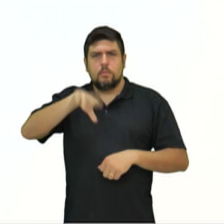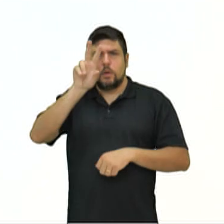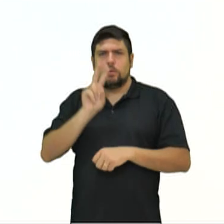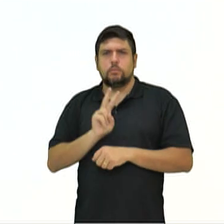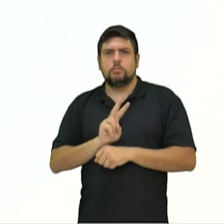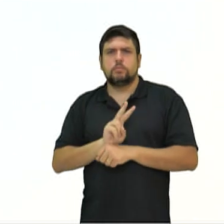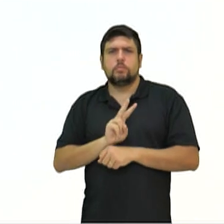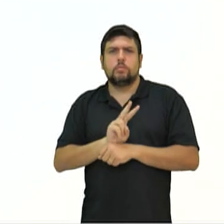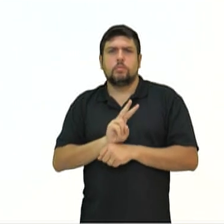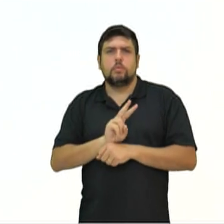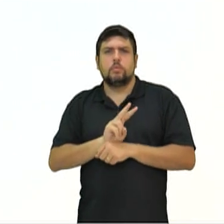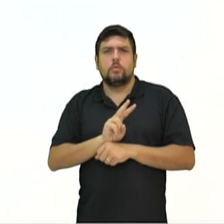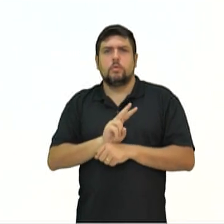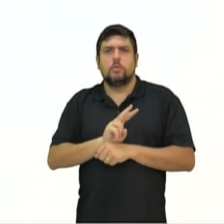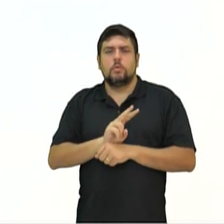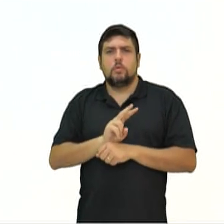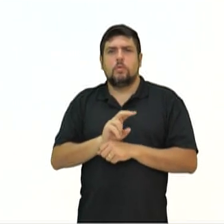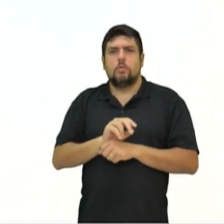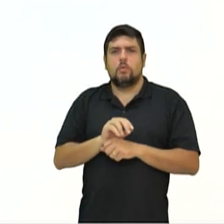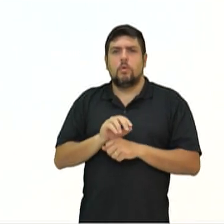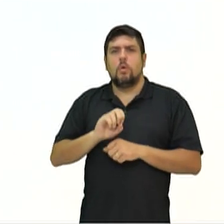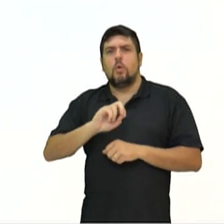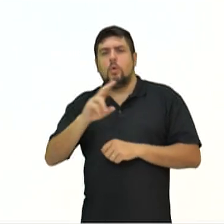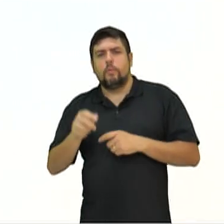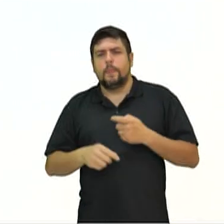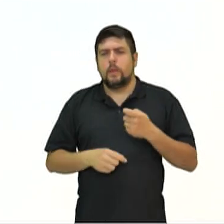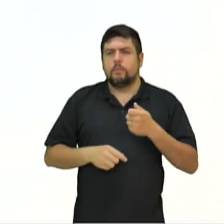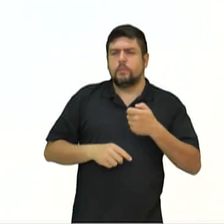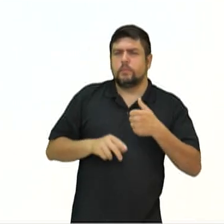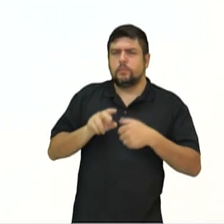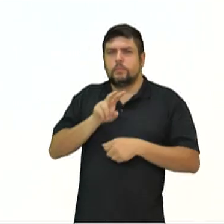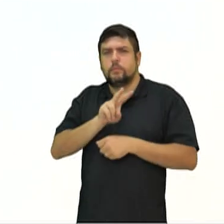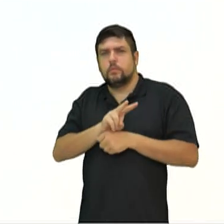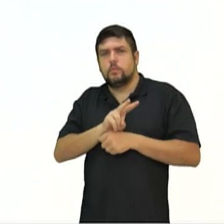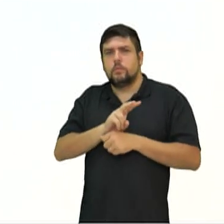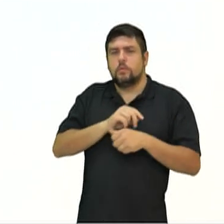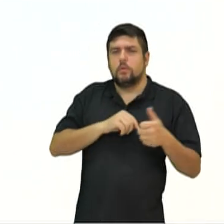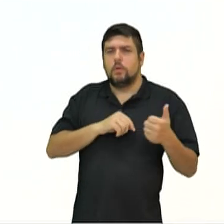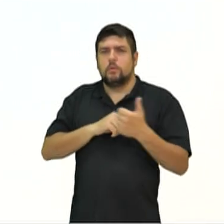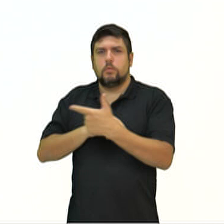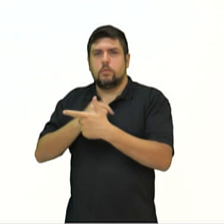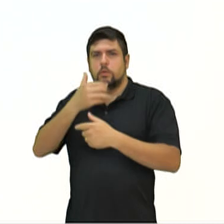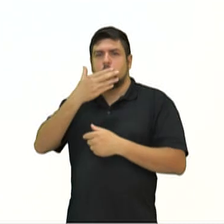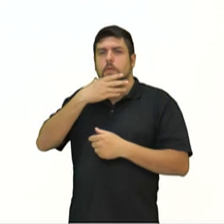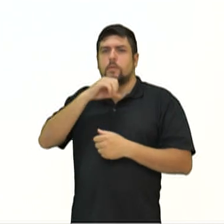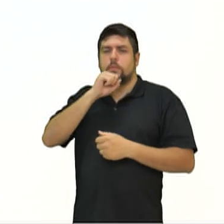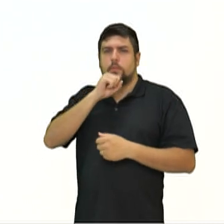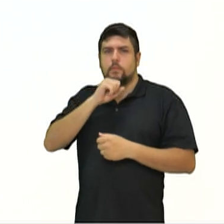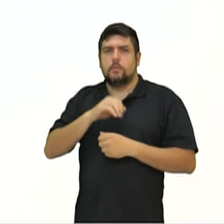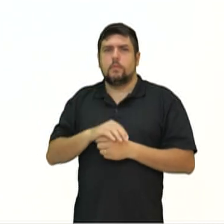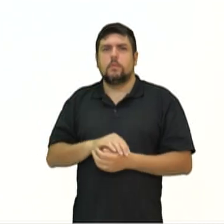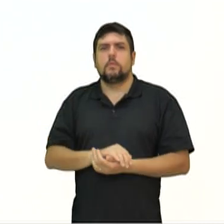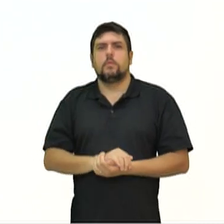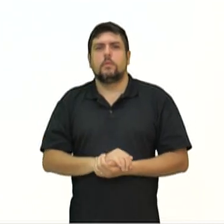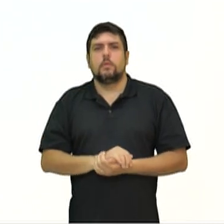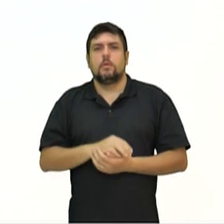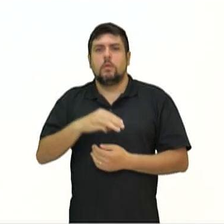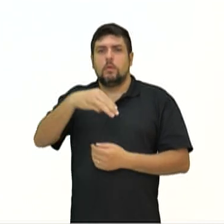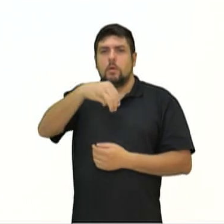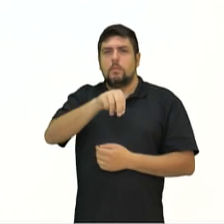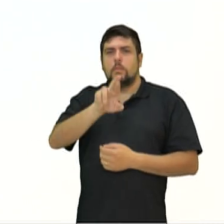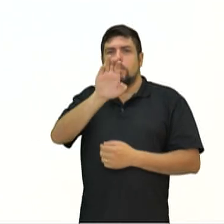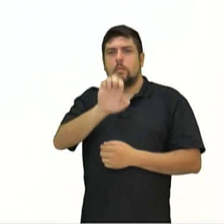ou menos cuidadosa do que o meu pai quando pratica esportes. Então, more, mais, less, menos.